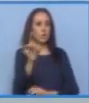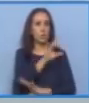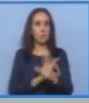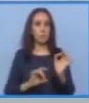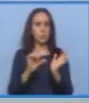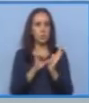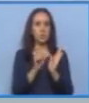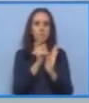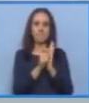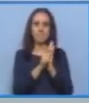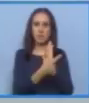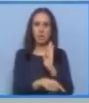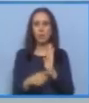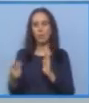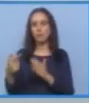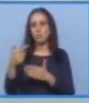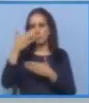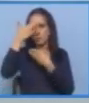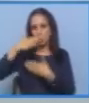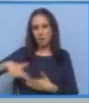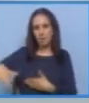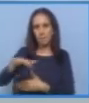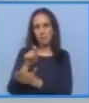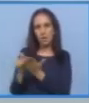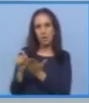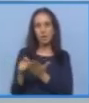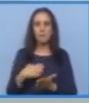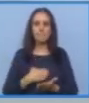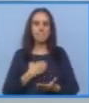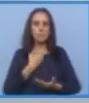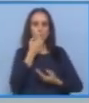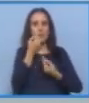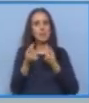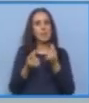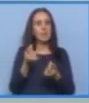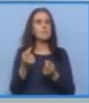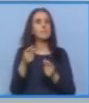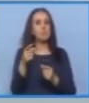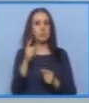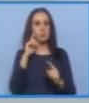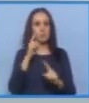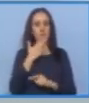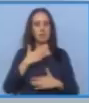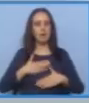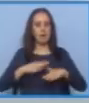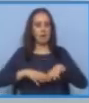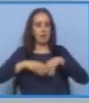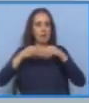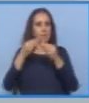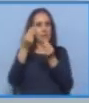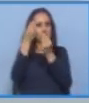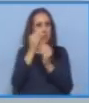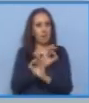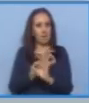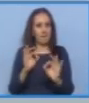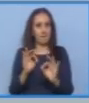outros escrevendo na Península Arábica, e que têm intuições muito próximas sobre como a música nos pode educar a alma. Era a